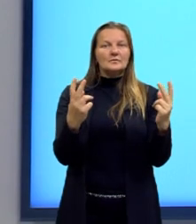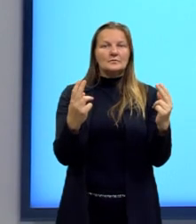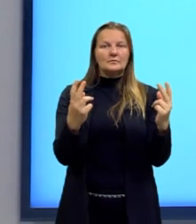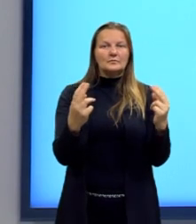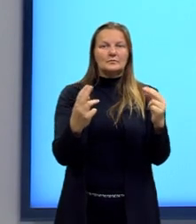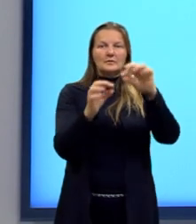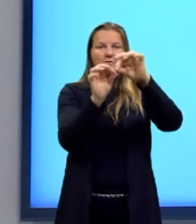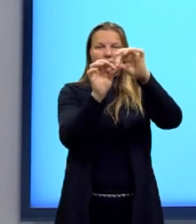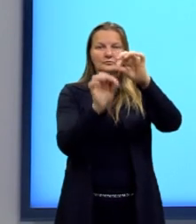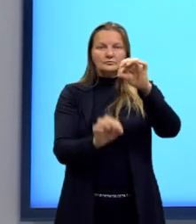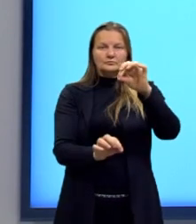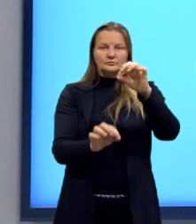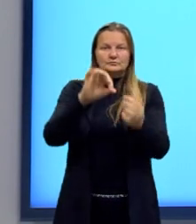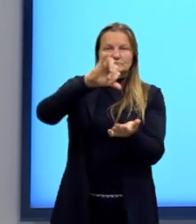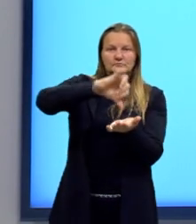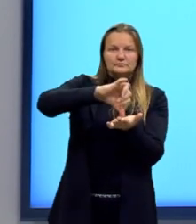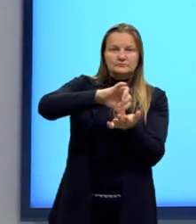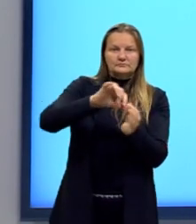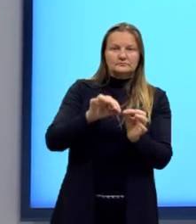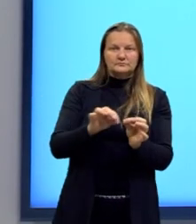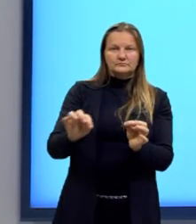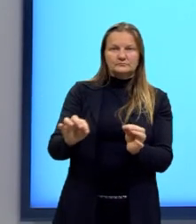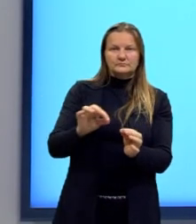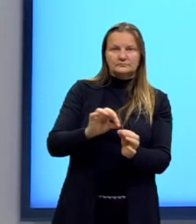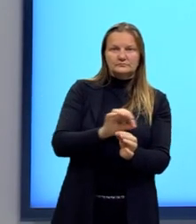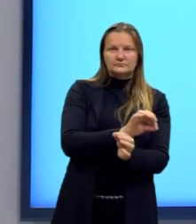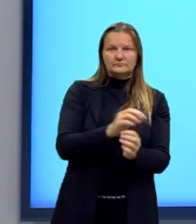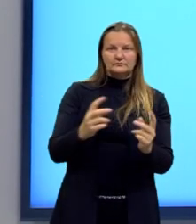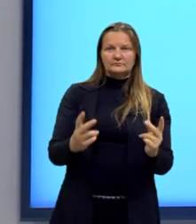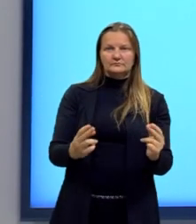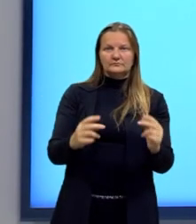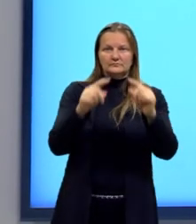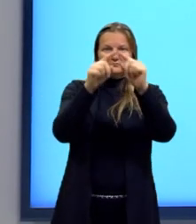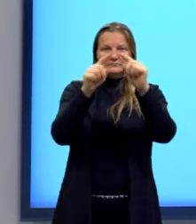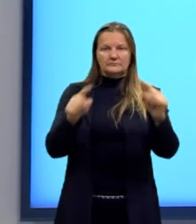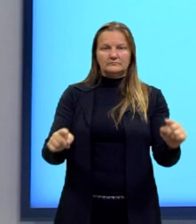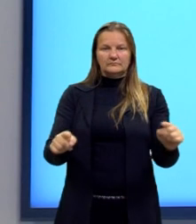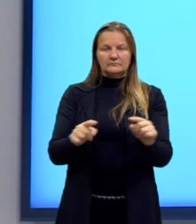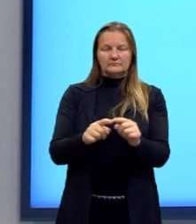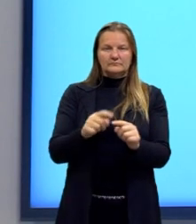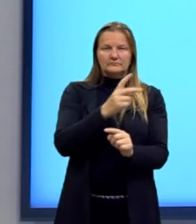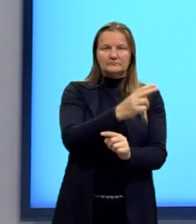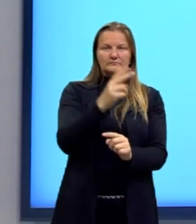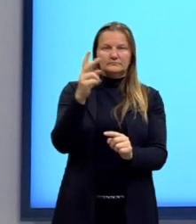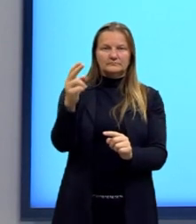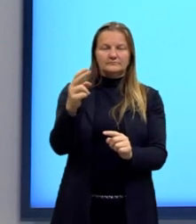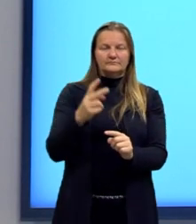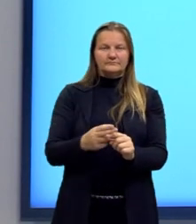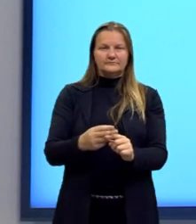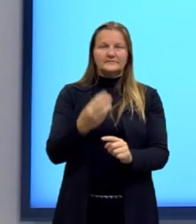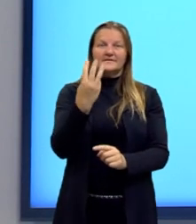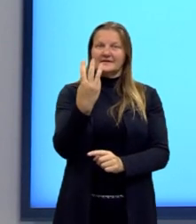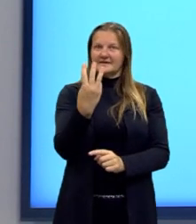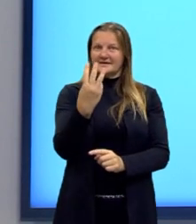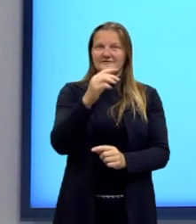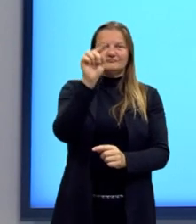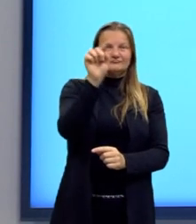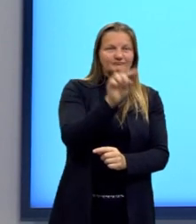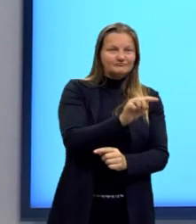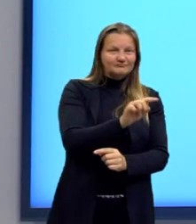aquele eixo central aqui nós teríamos então um triângulo equilátero Então as três medidas